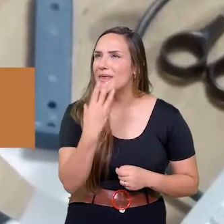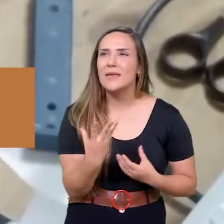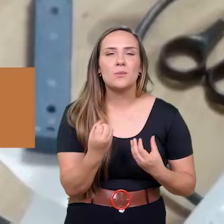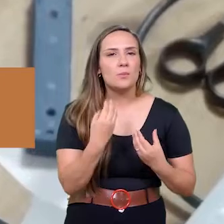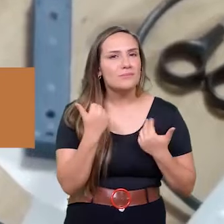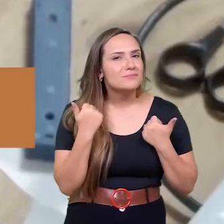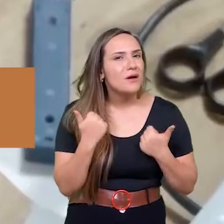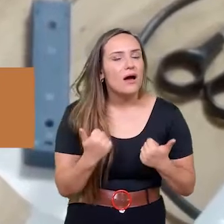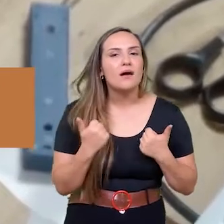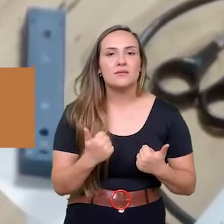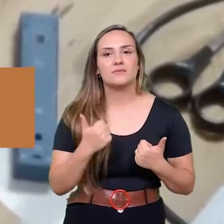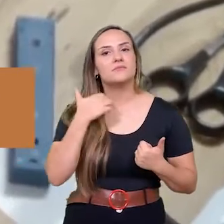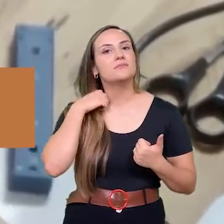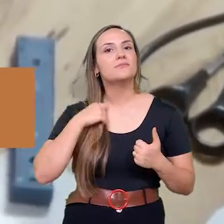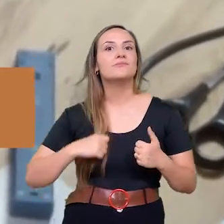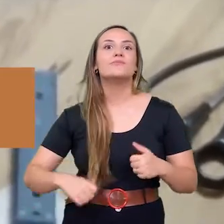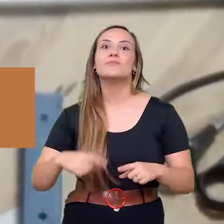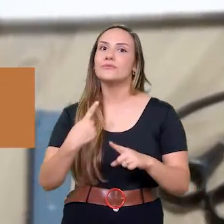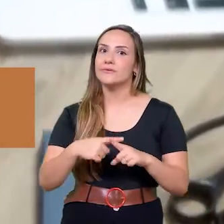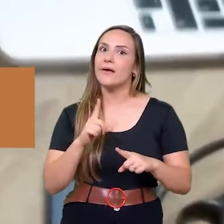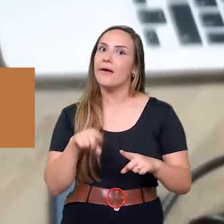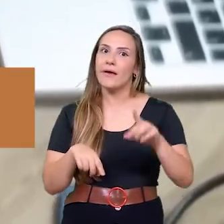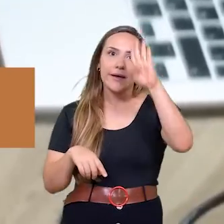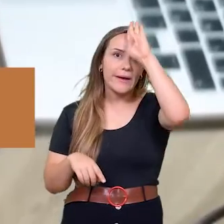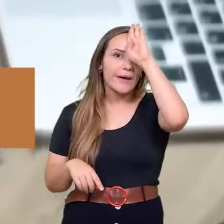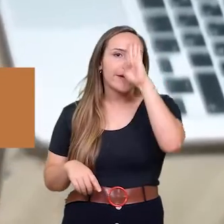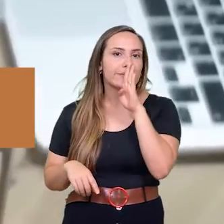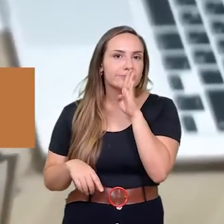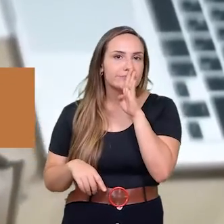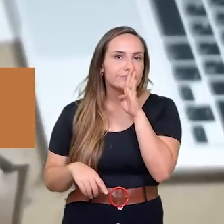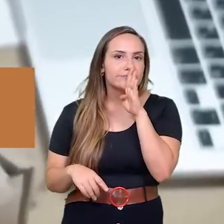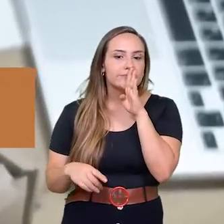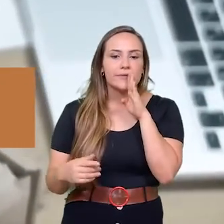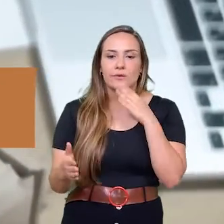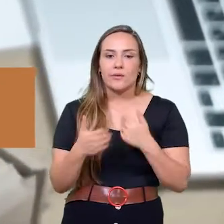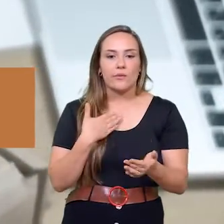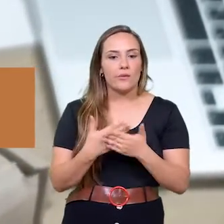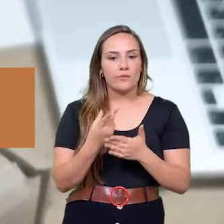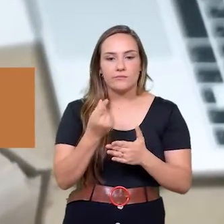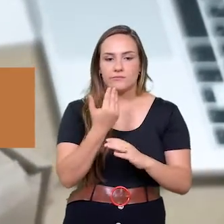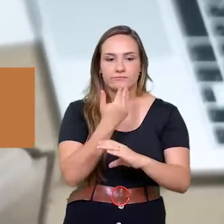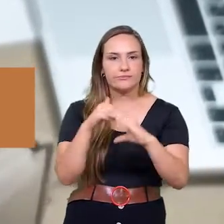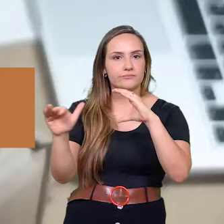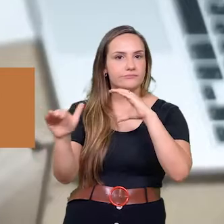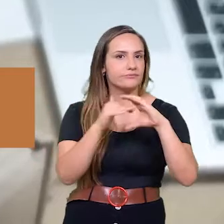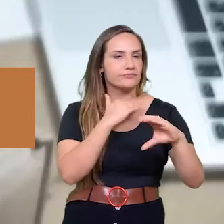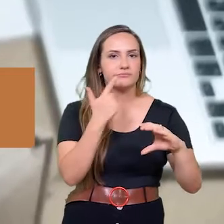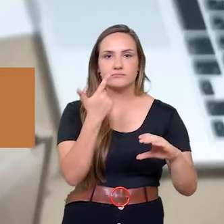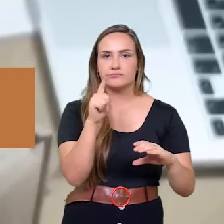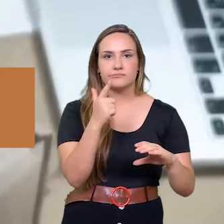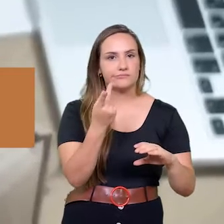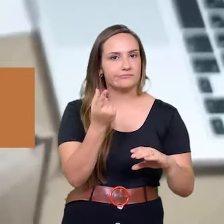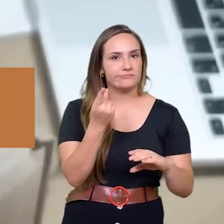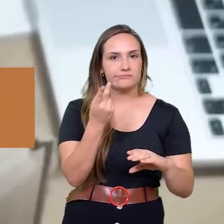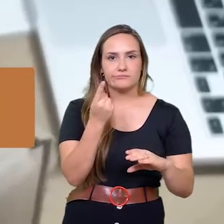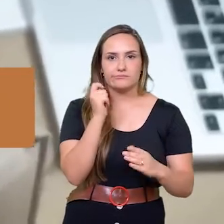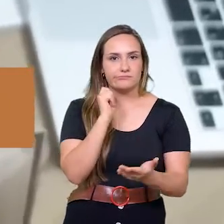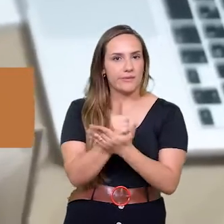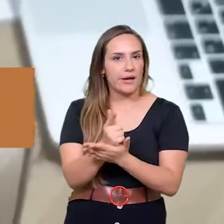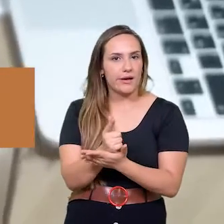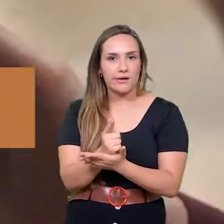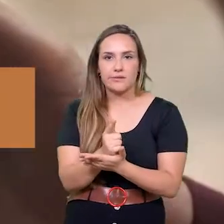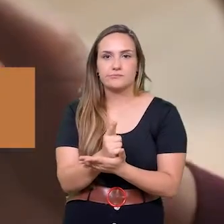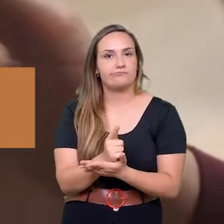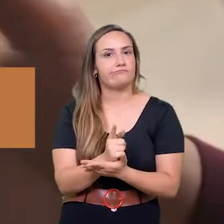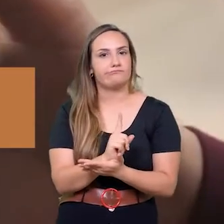útil, muito, acima de tudo, por ser gratuito, né? Qualquer transferência de pequeno valor, não se paga taxas, então